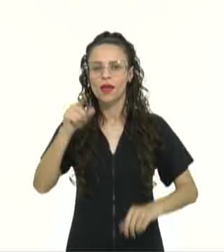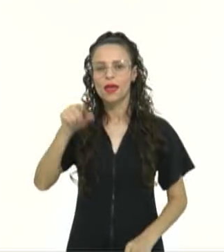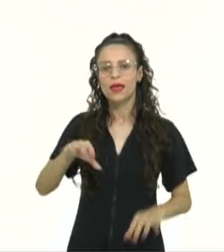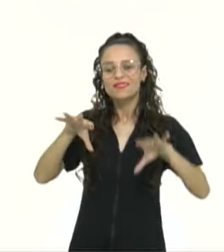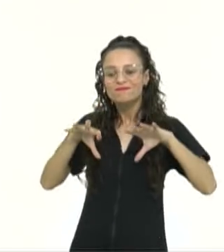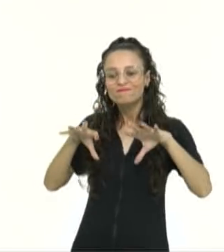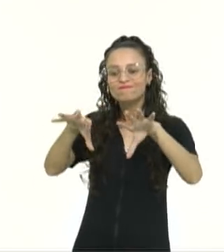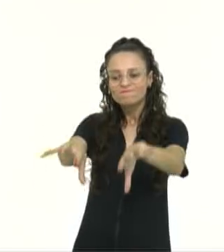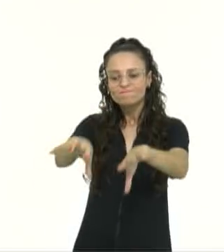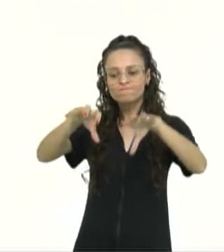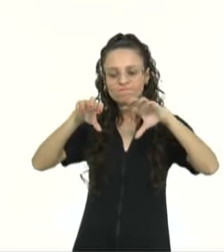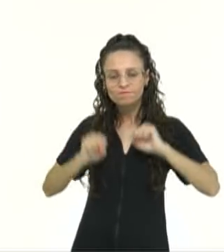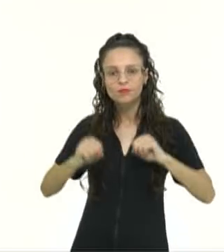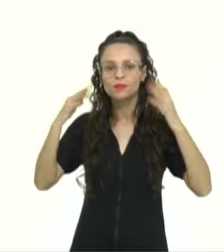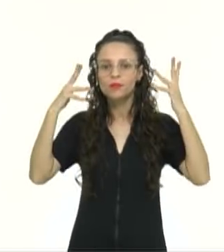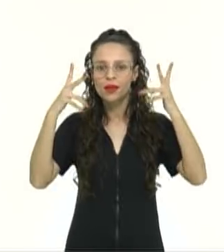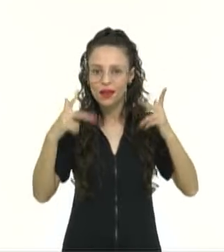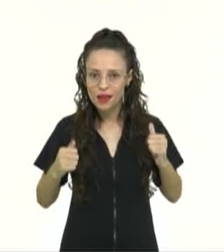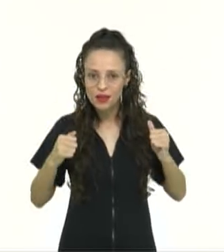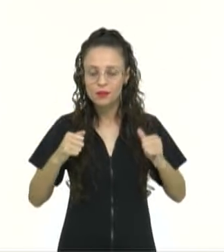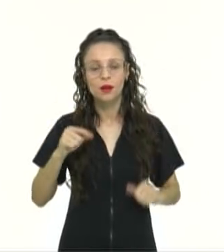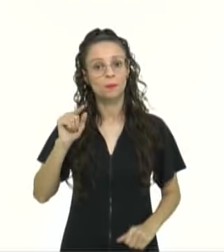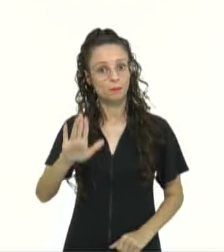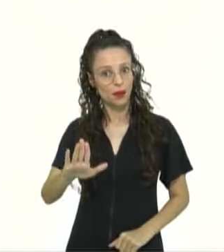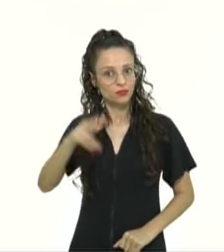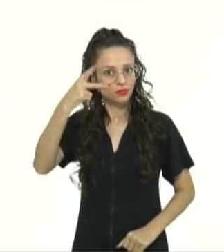de animais, como a caça, que é